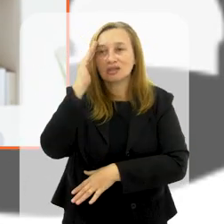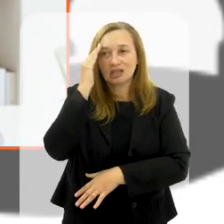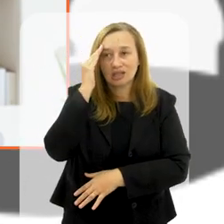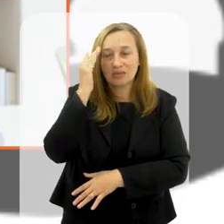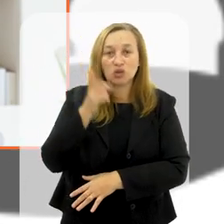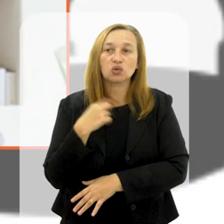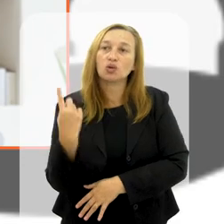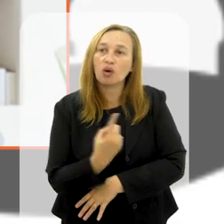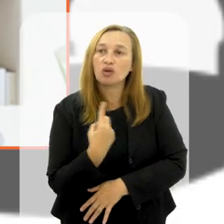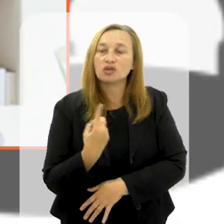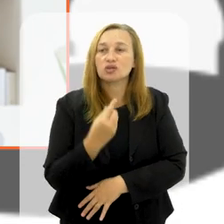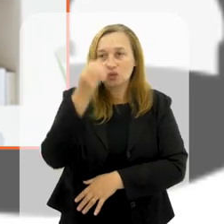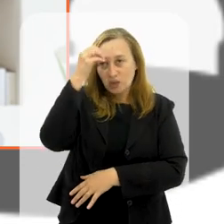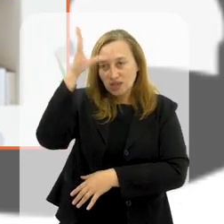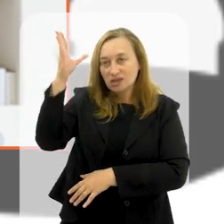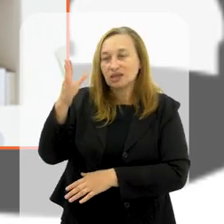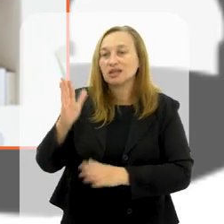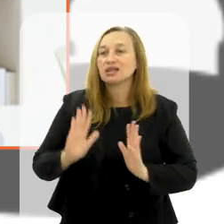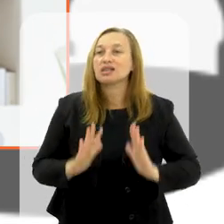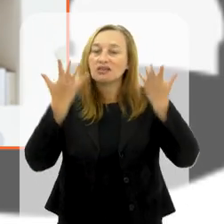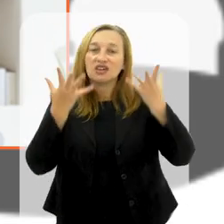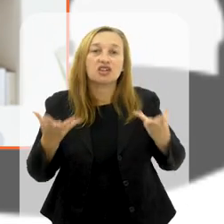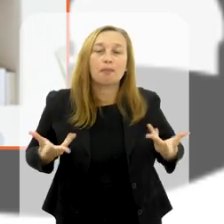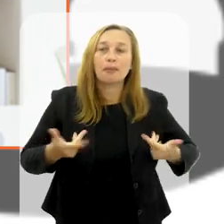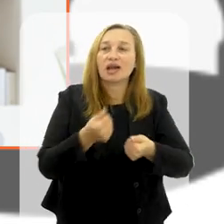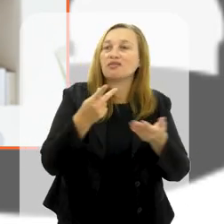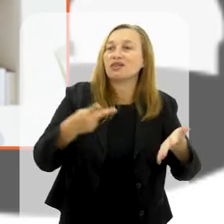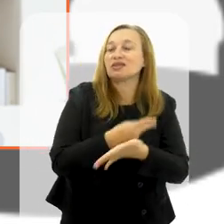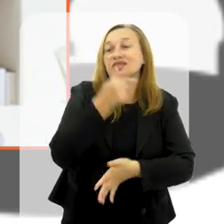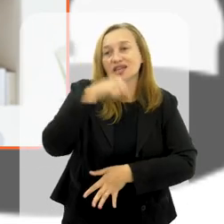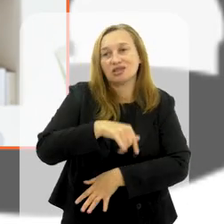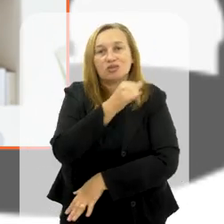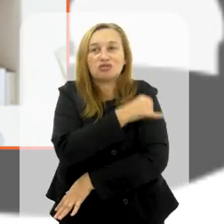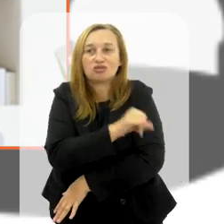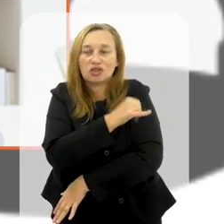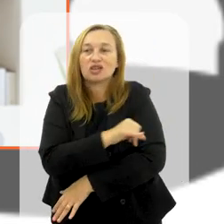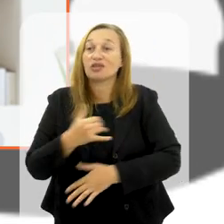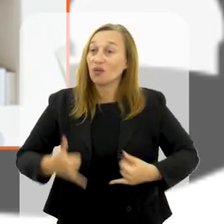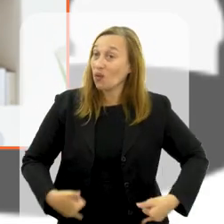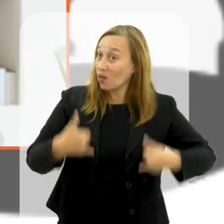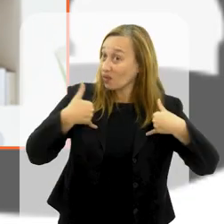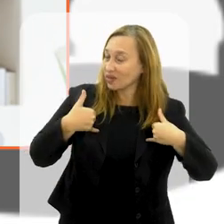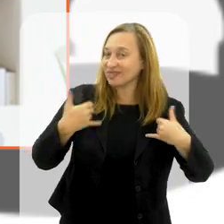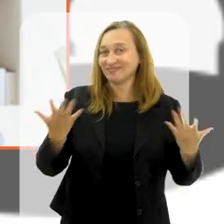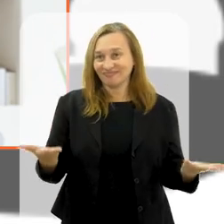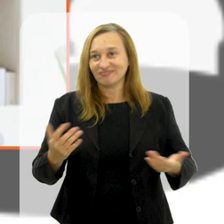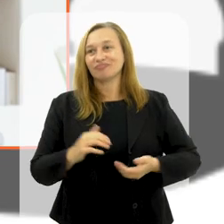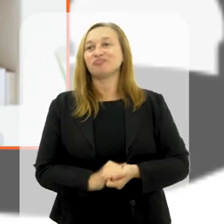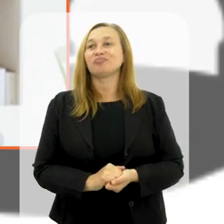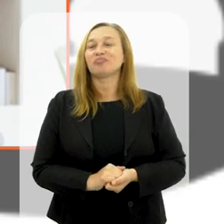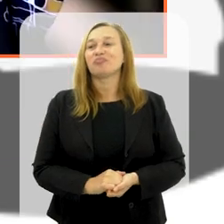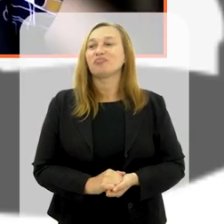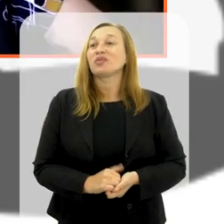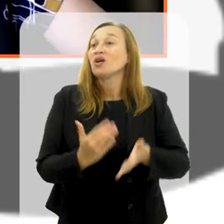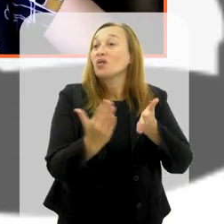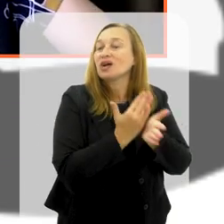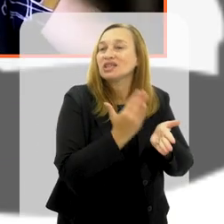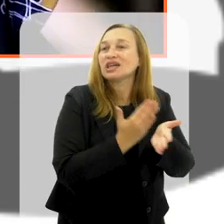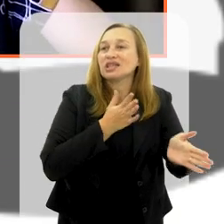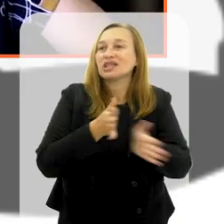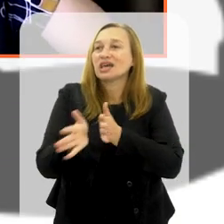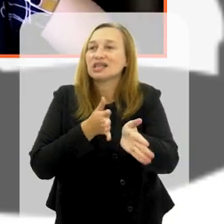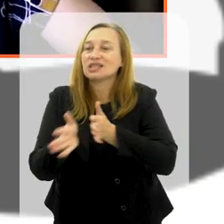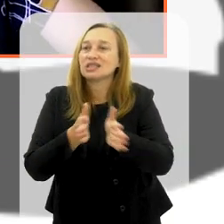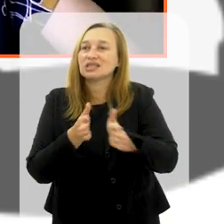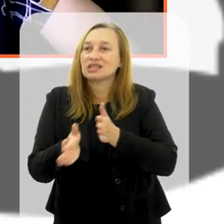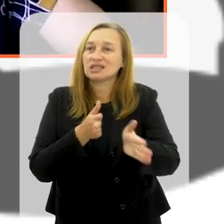nosso entendimento desse evento magnânimo que vai acontecer aqui no Rio de Janeiro, com muito orgulho e muita honra. O caderno